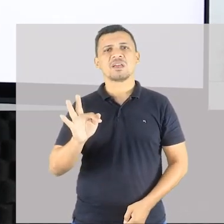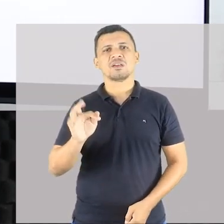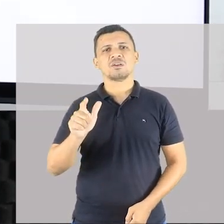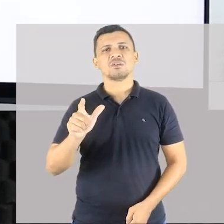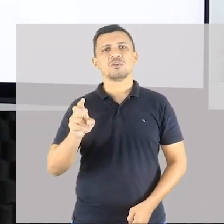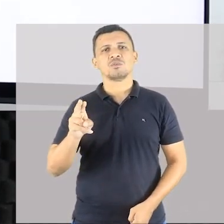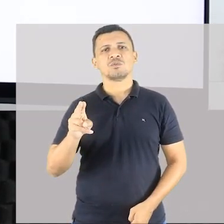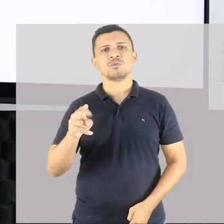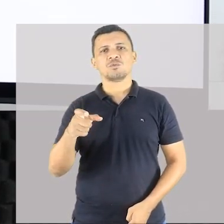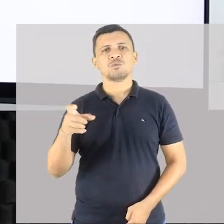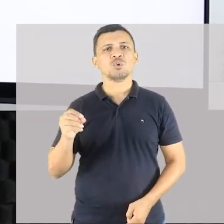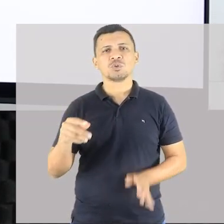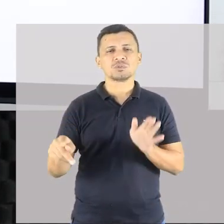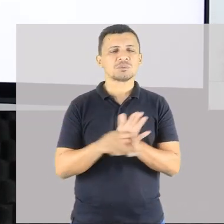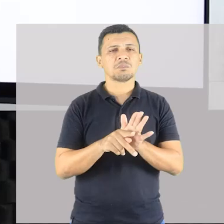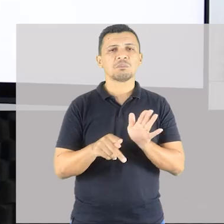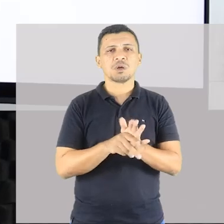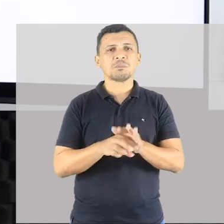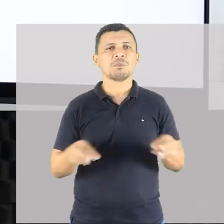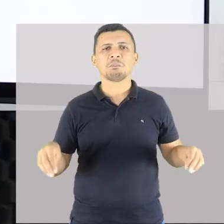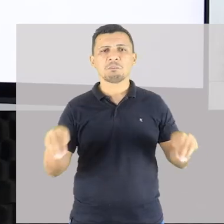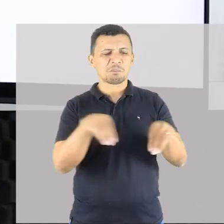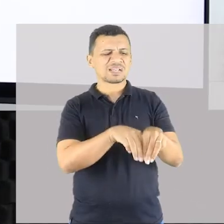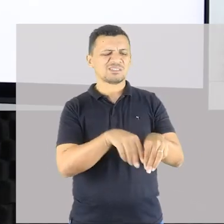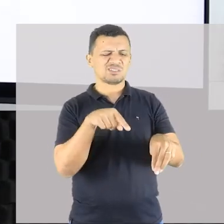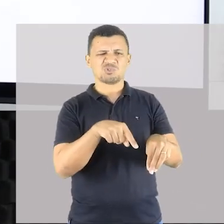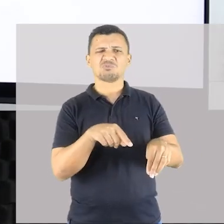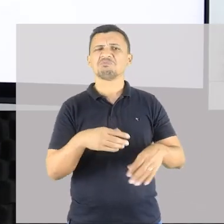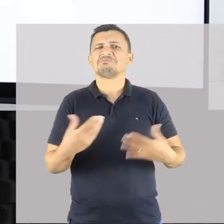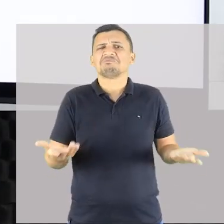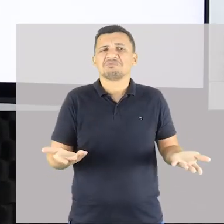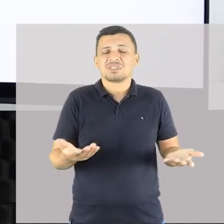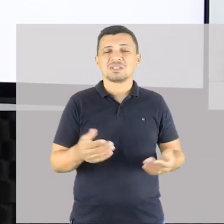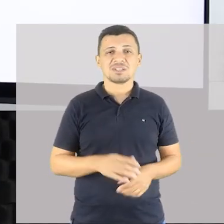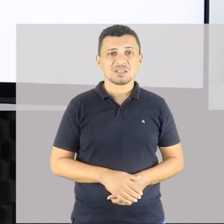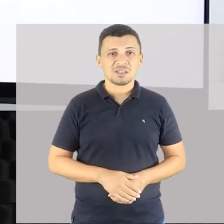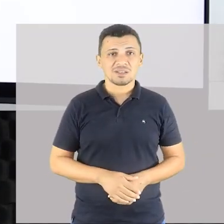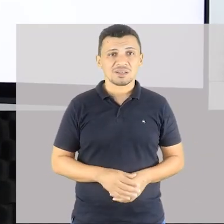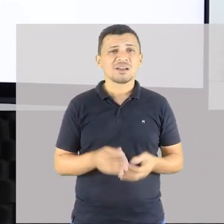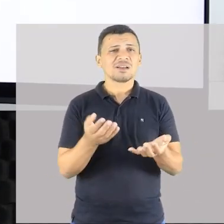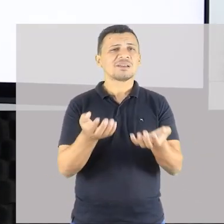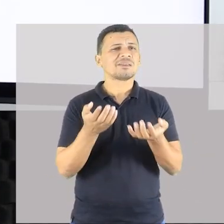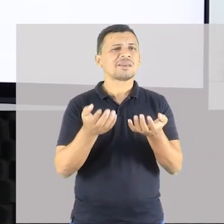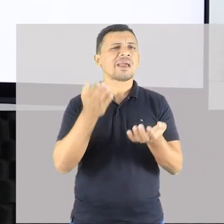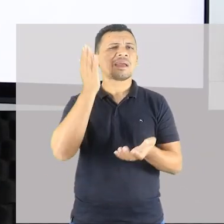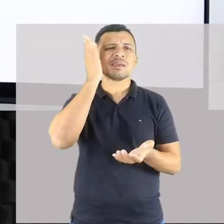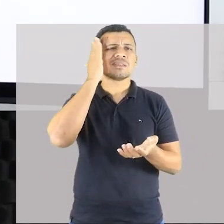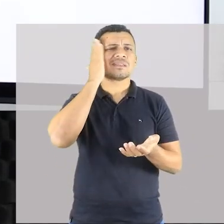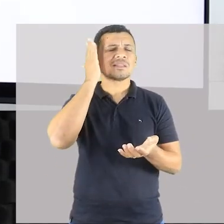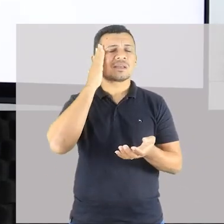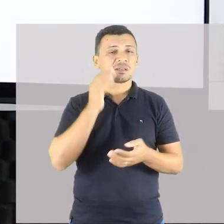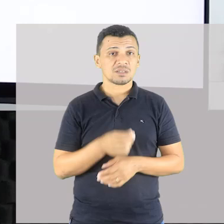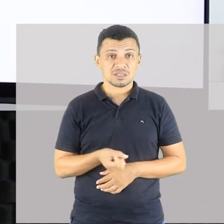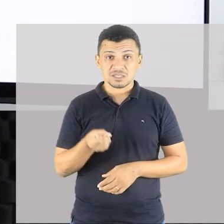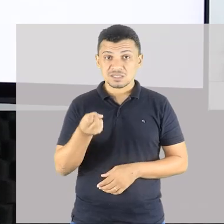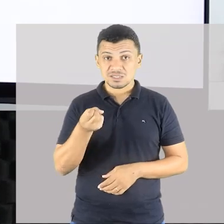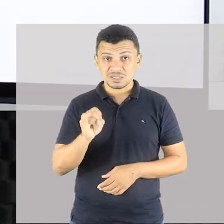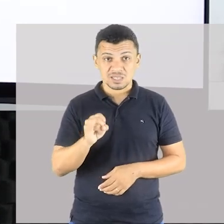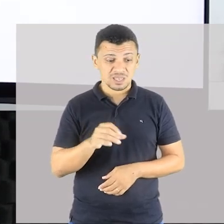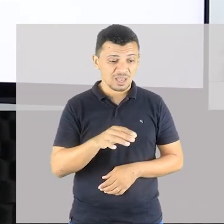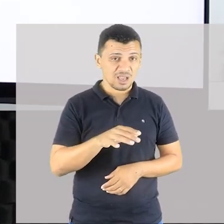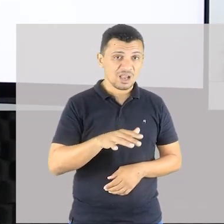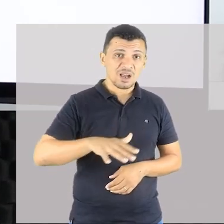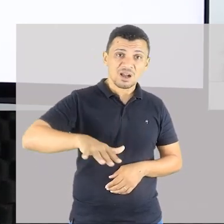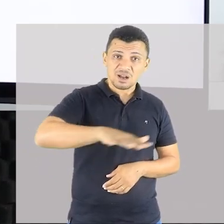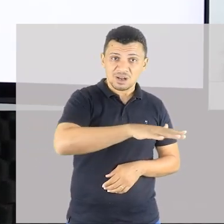fluxo magnético? Então, vamos lá. O que a gente está querendo entender? Se campo magnético pode